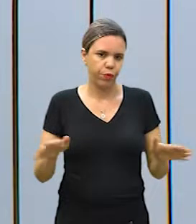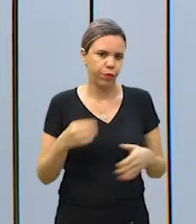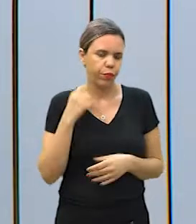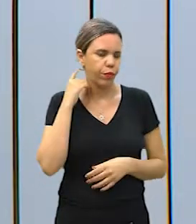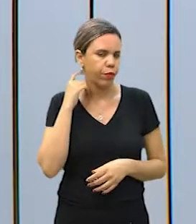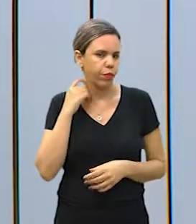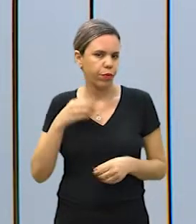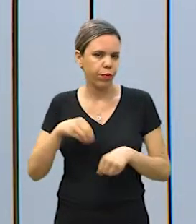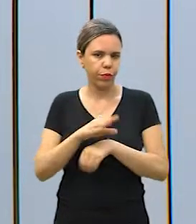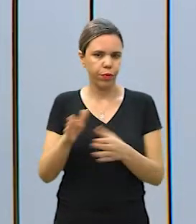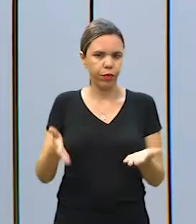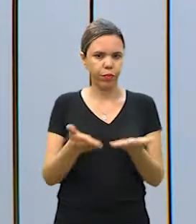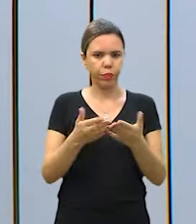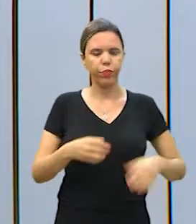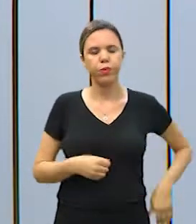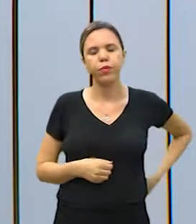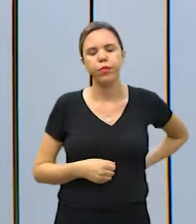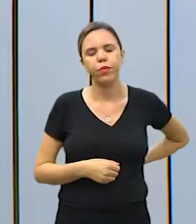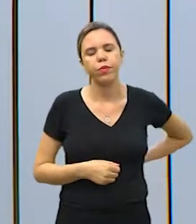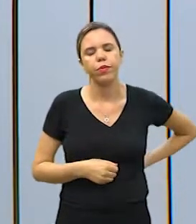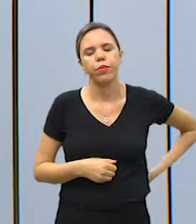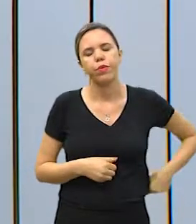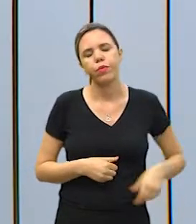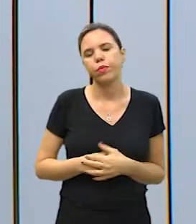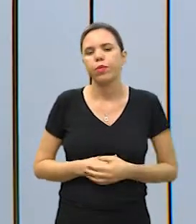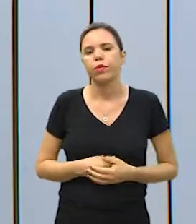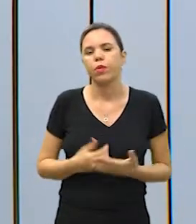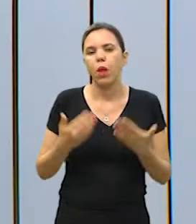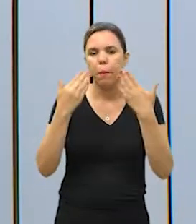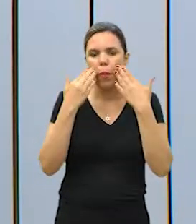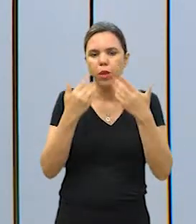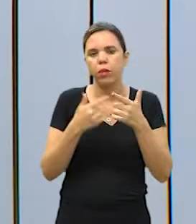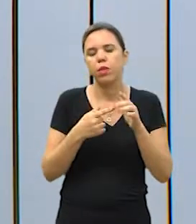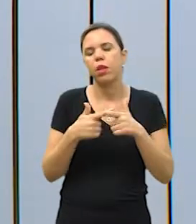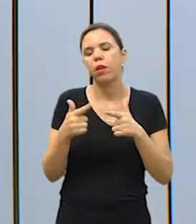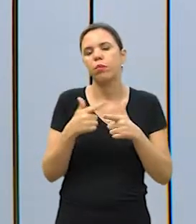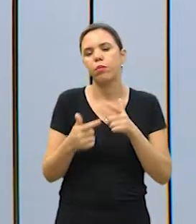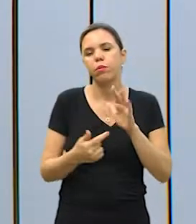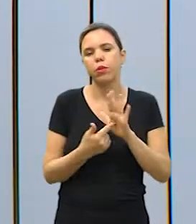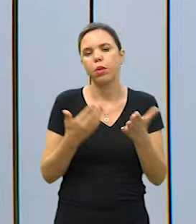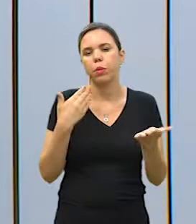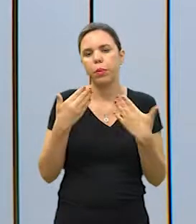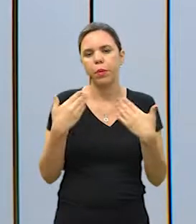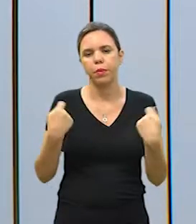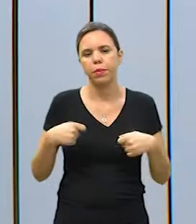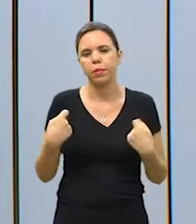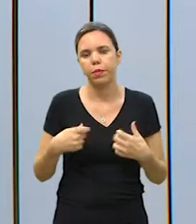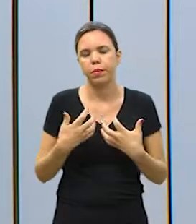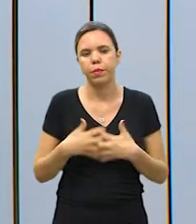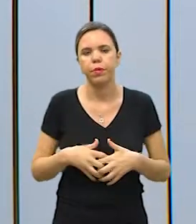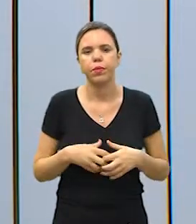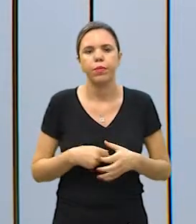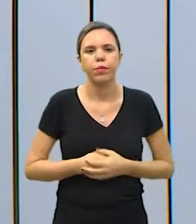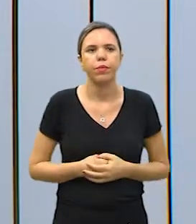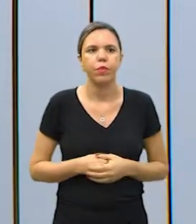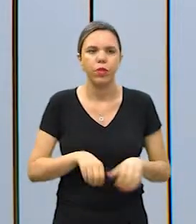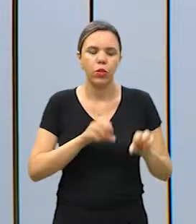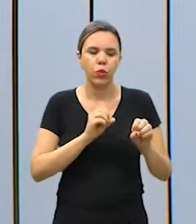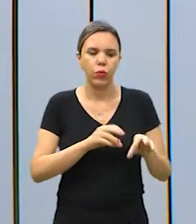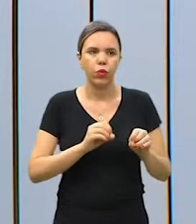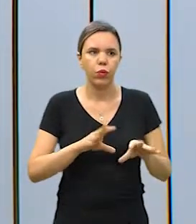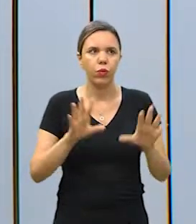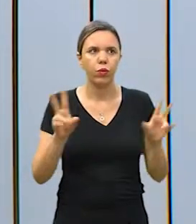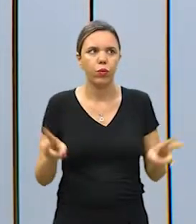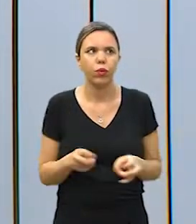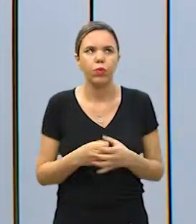pandemia ela trouxe ainda mais um problema que nós temos que debater na